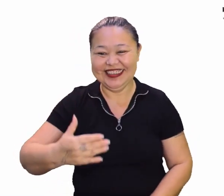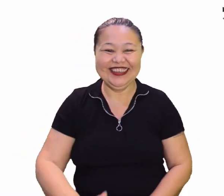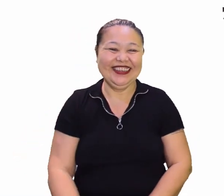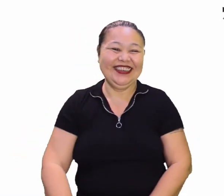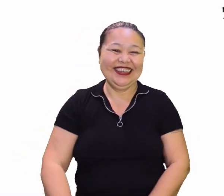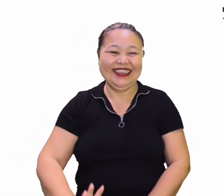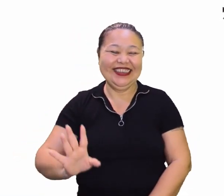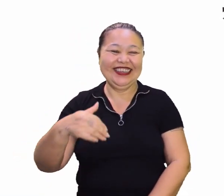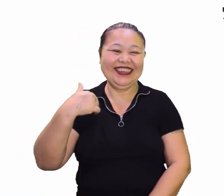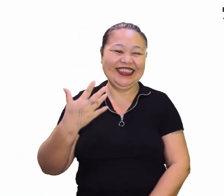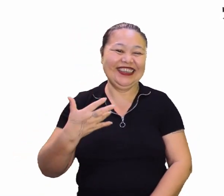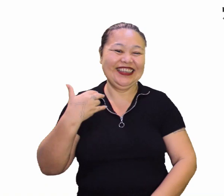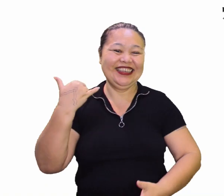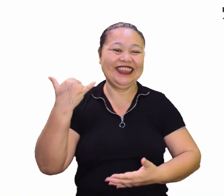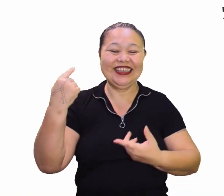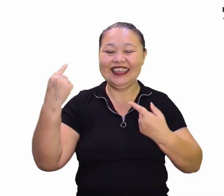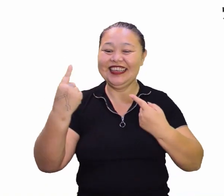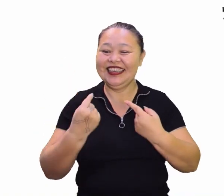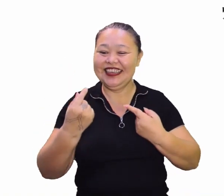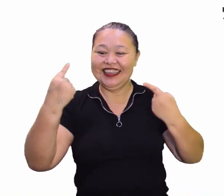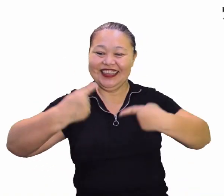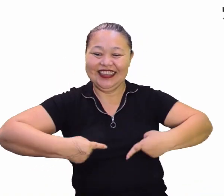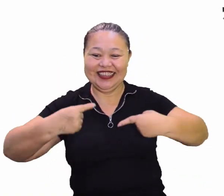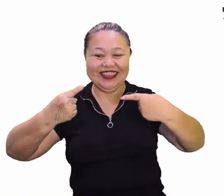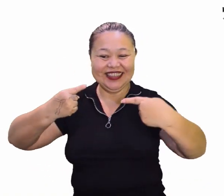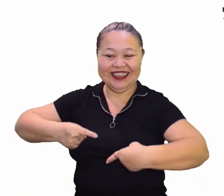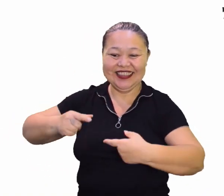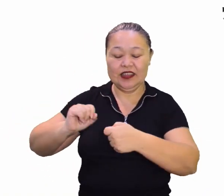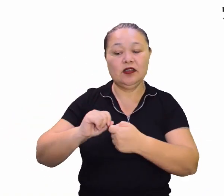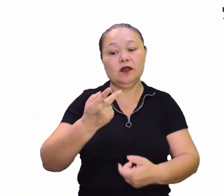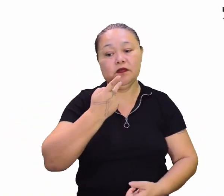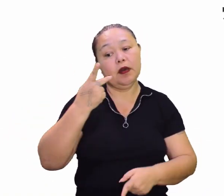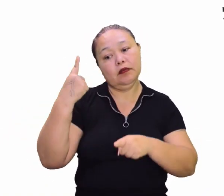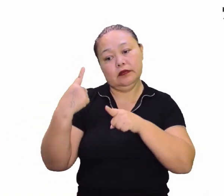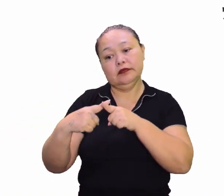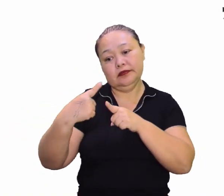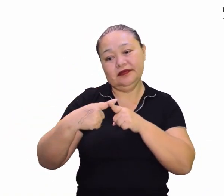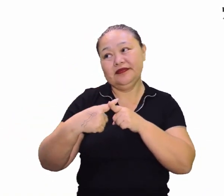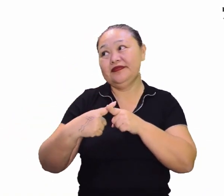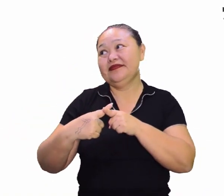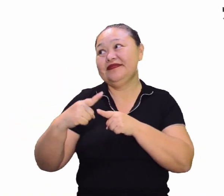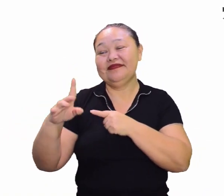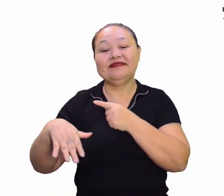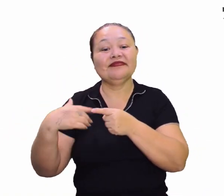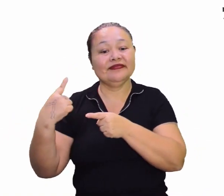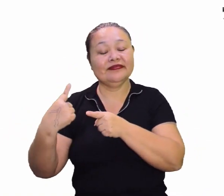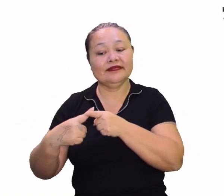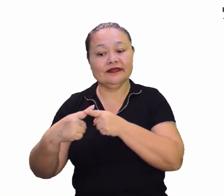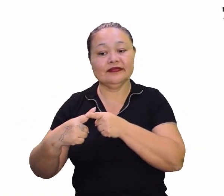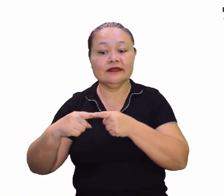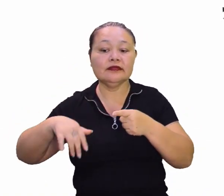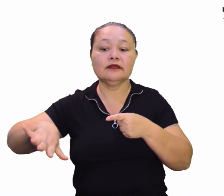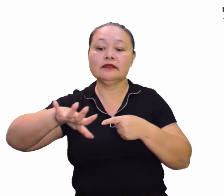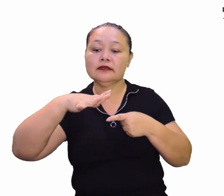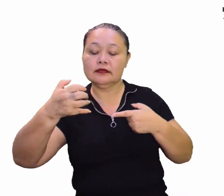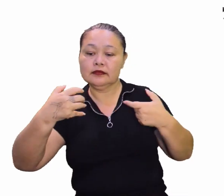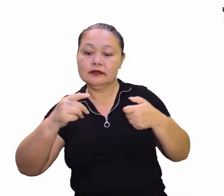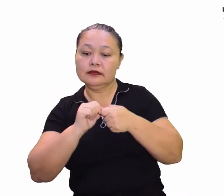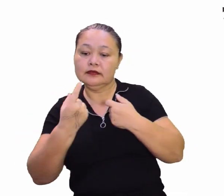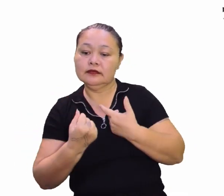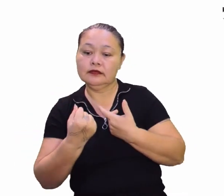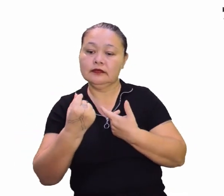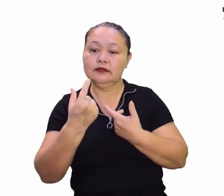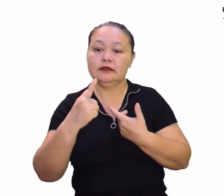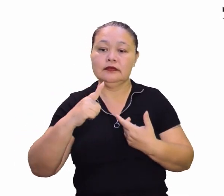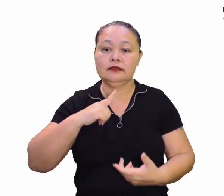Beleza, a economia deles é competitiva. Falamos o porquê que é competitiva. É por causa dessa agressividade econômica